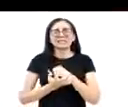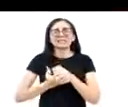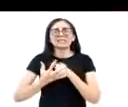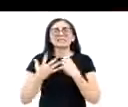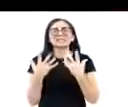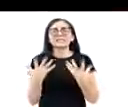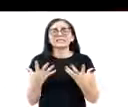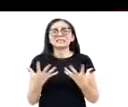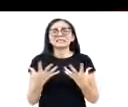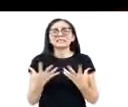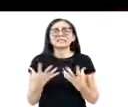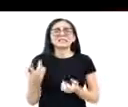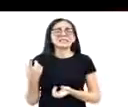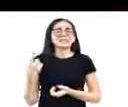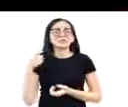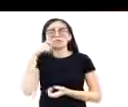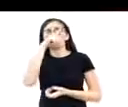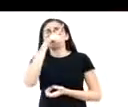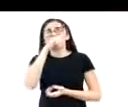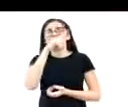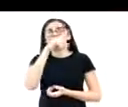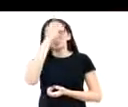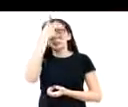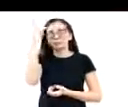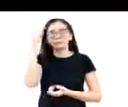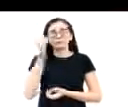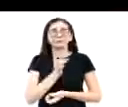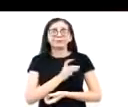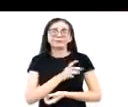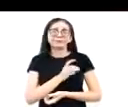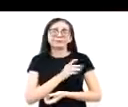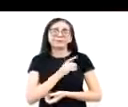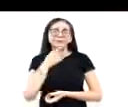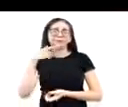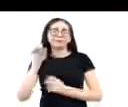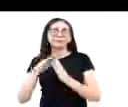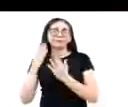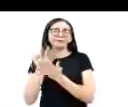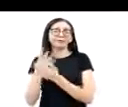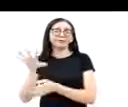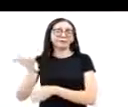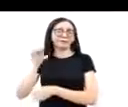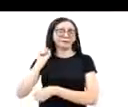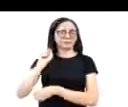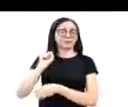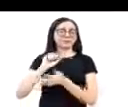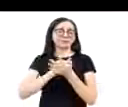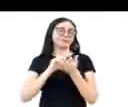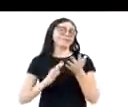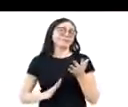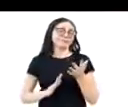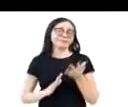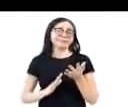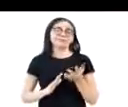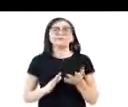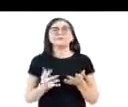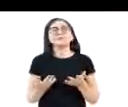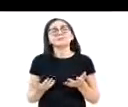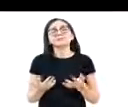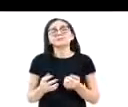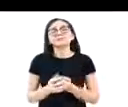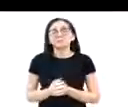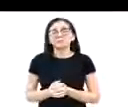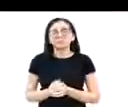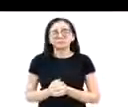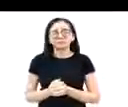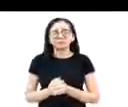tão severo, que as pessoas tinham medo de sair e ir buscar as atividades nas escolas. Então, nós